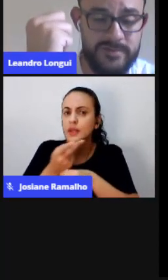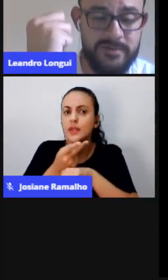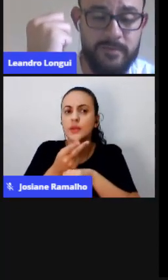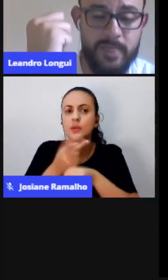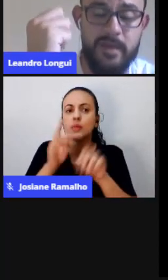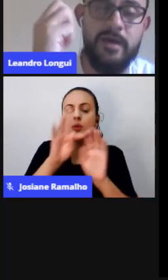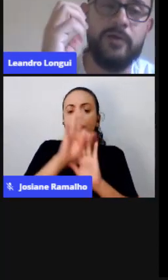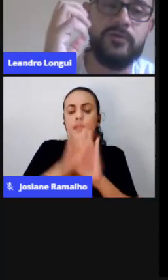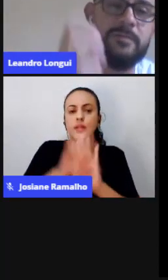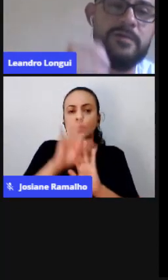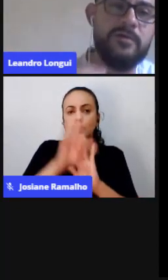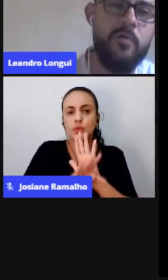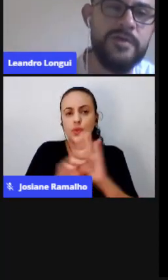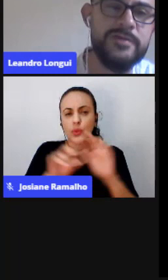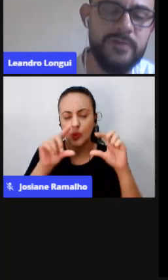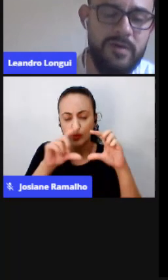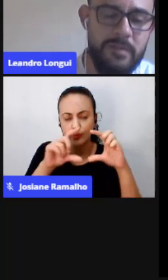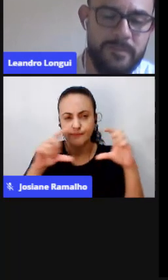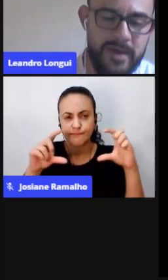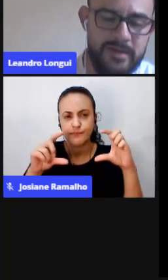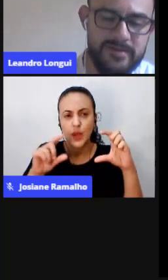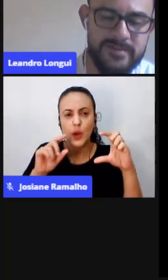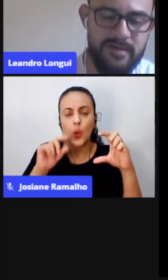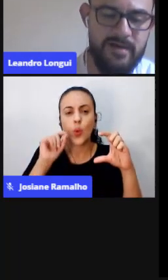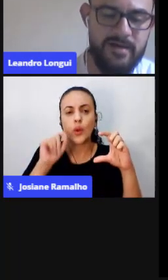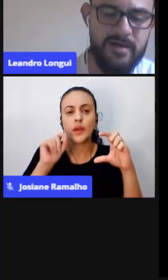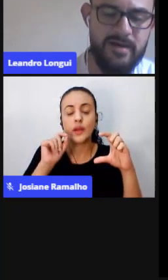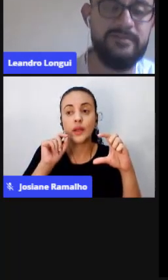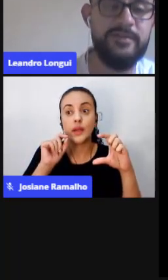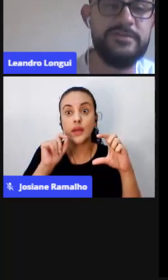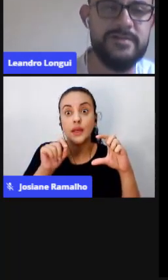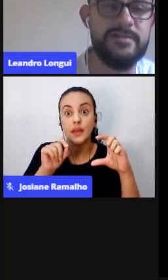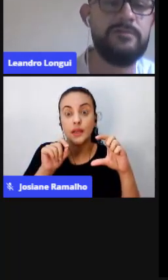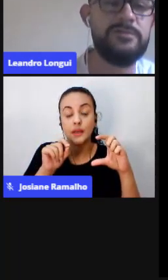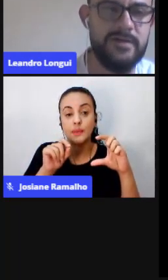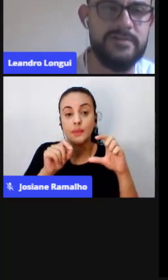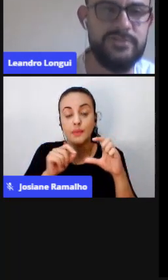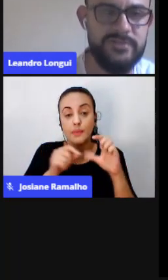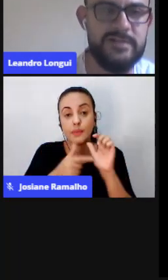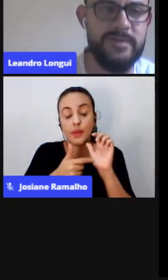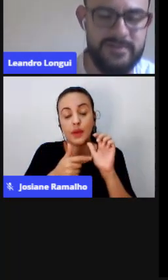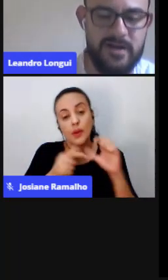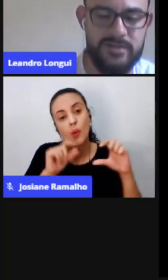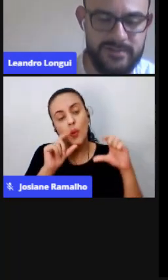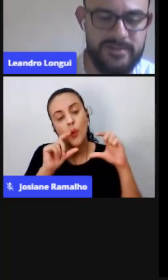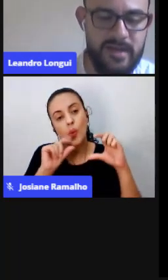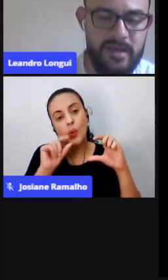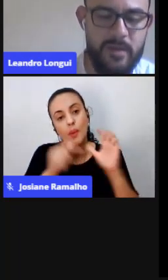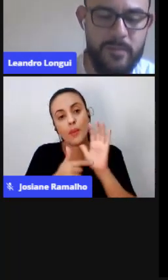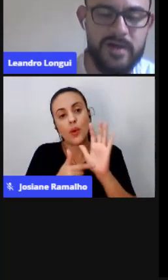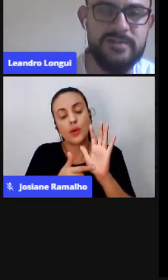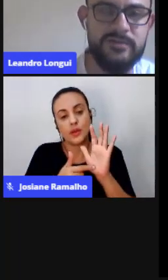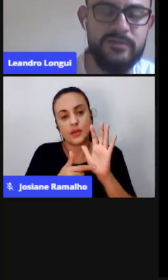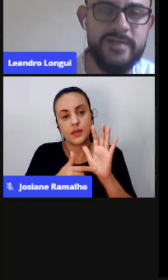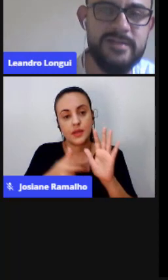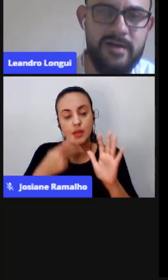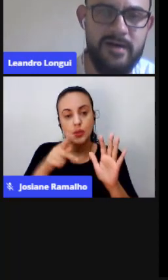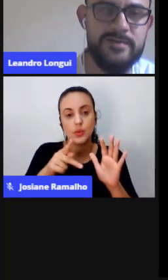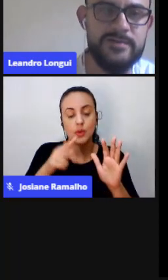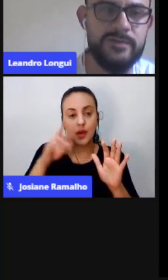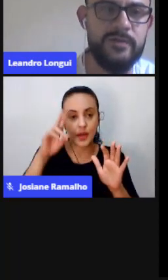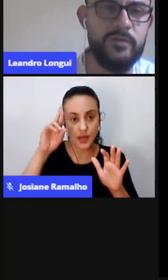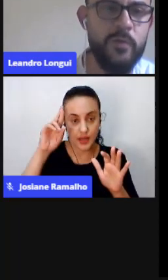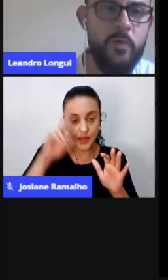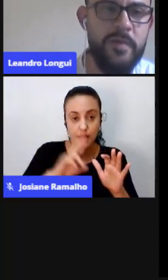sua resposta, eu estou trabalhando com isso não apenas a identificação de tais passagens, mas,